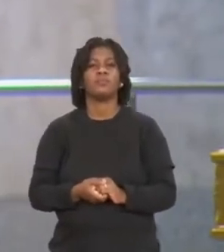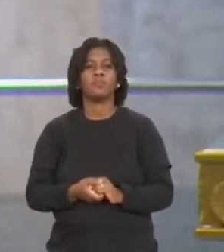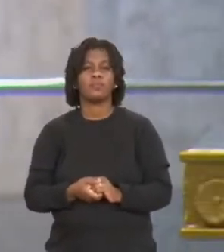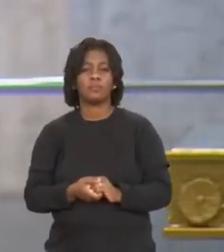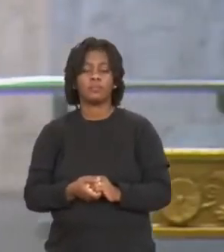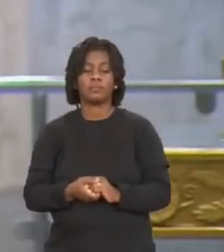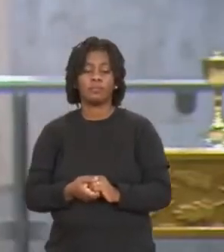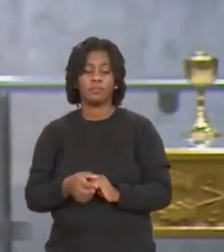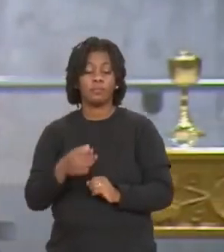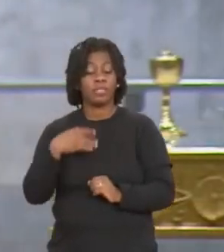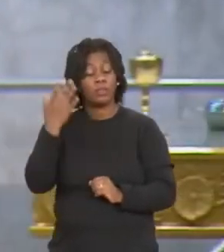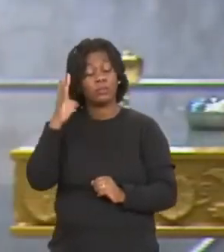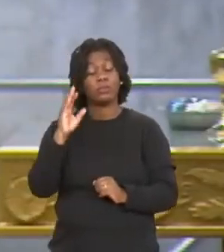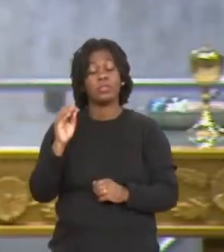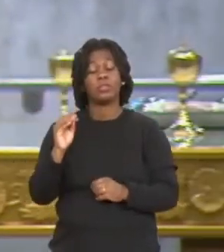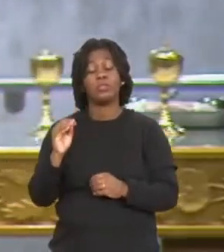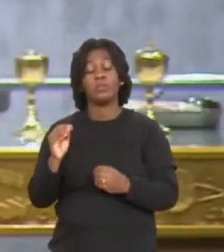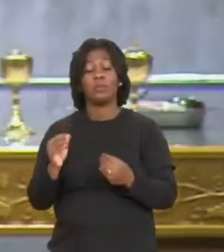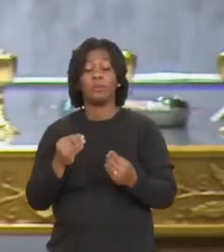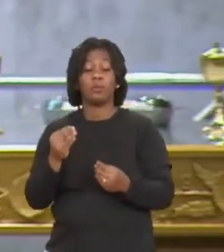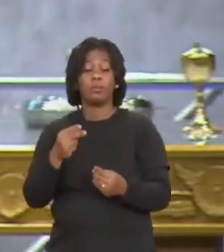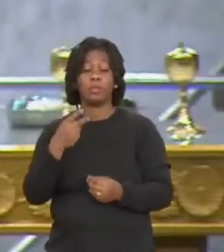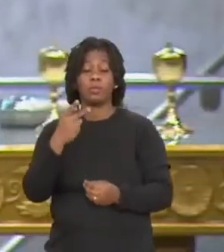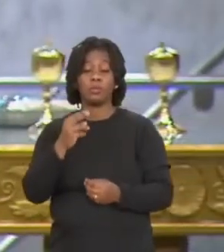Eu não sei como você está com Deus.